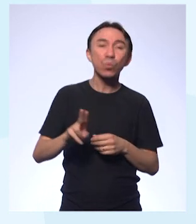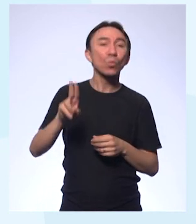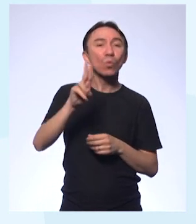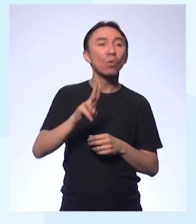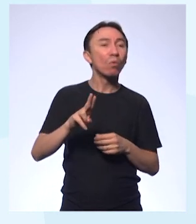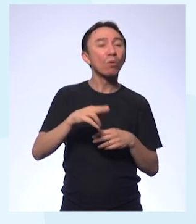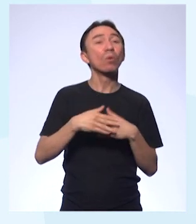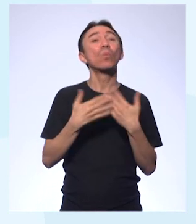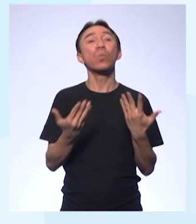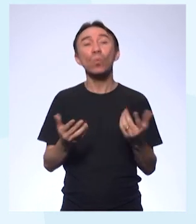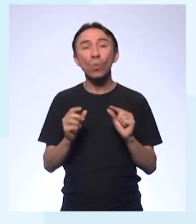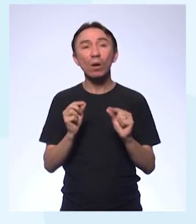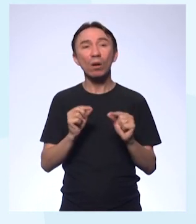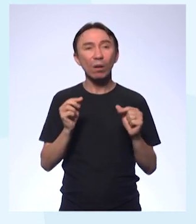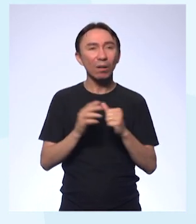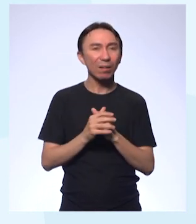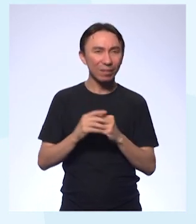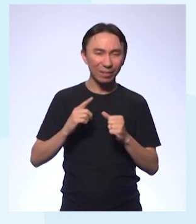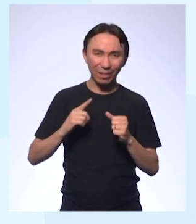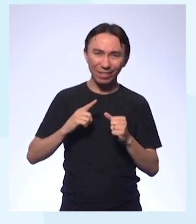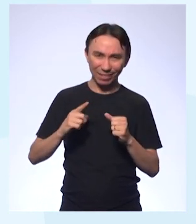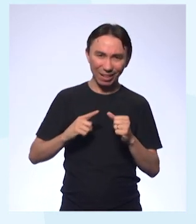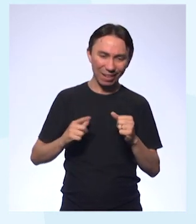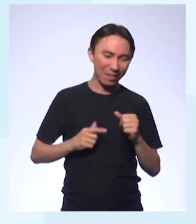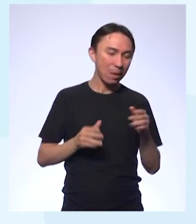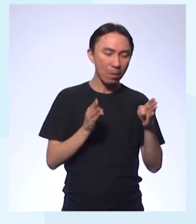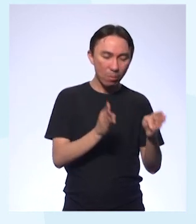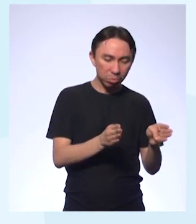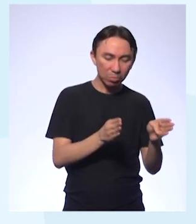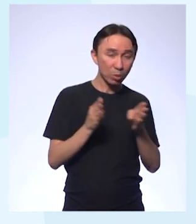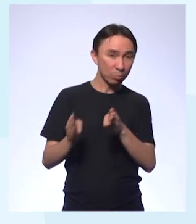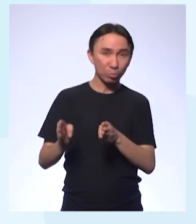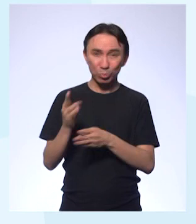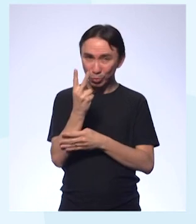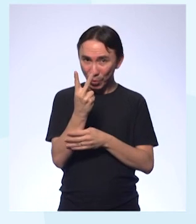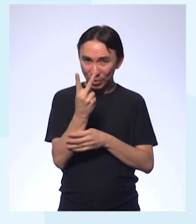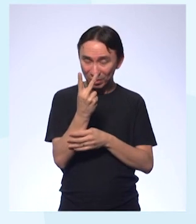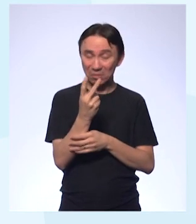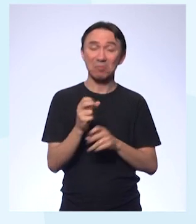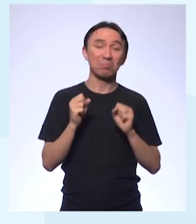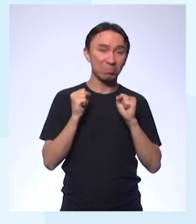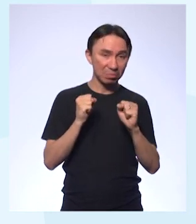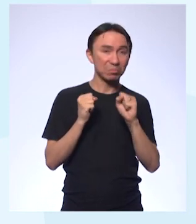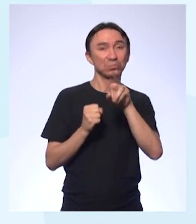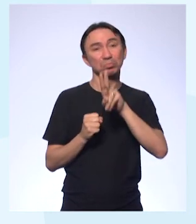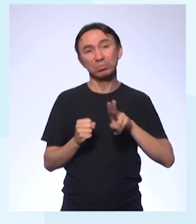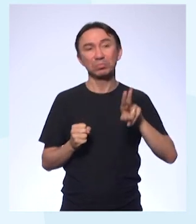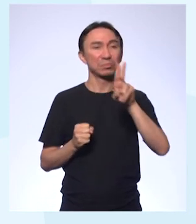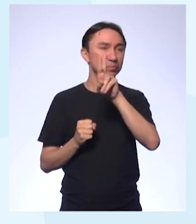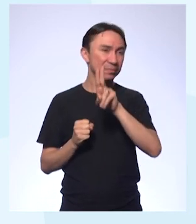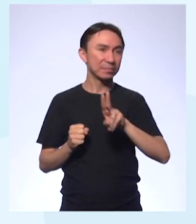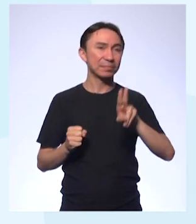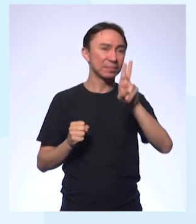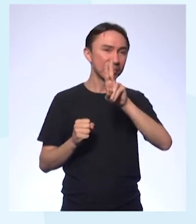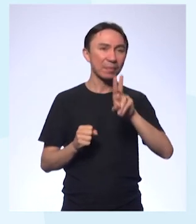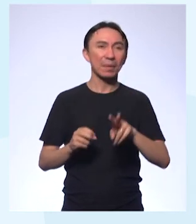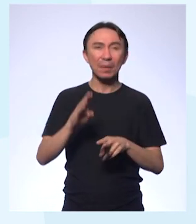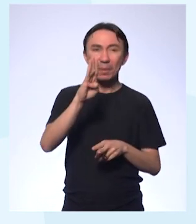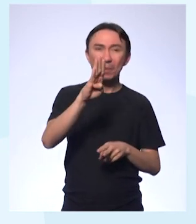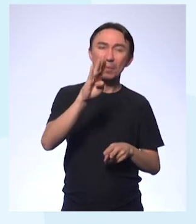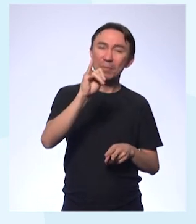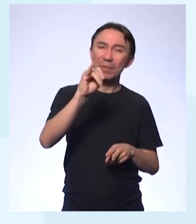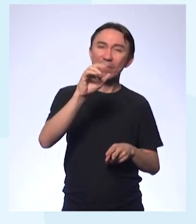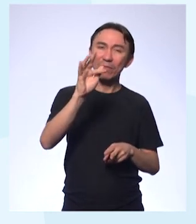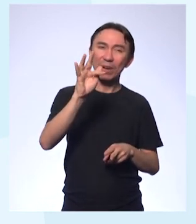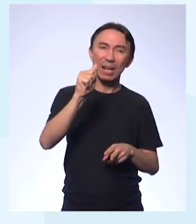misturas bifásicas, né, que eu tenho duas fases, né? E pode ser também, no caso, essa mistura bifásica,